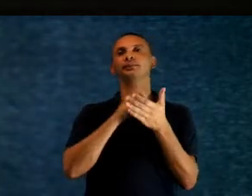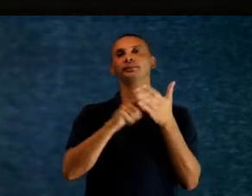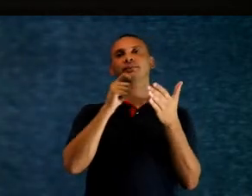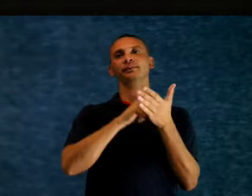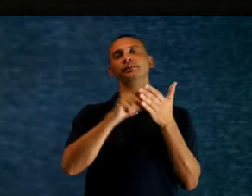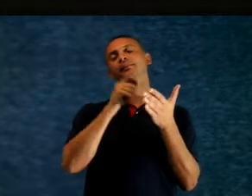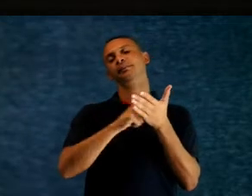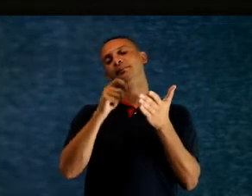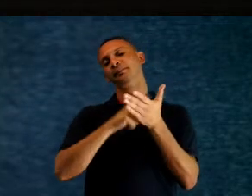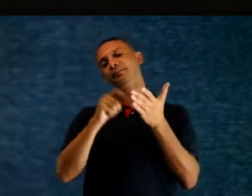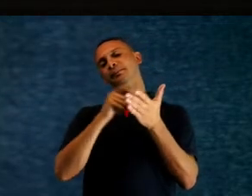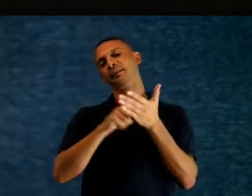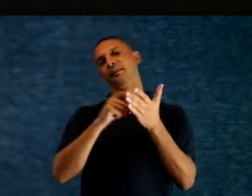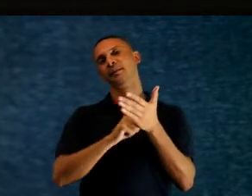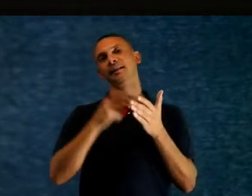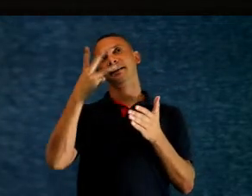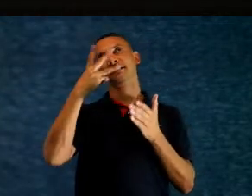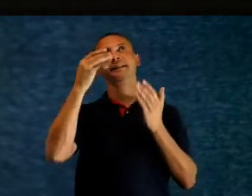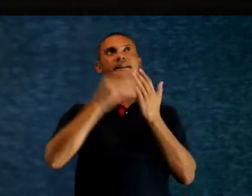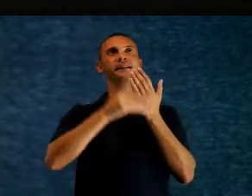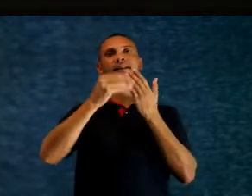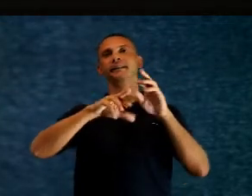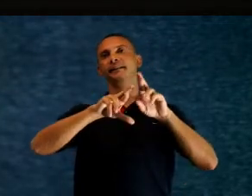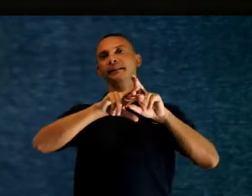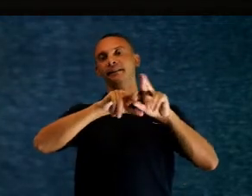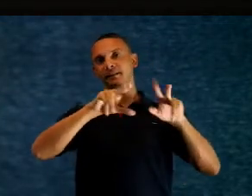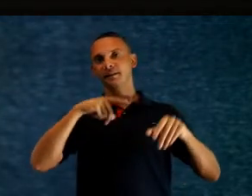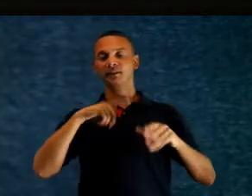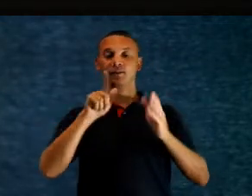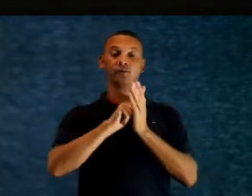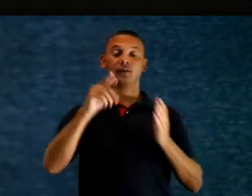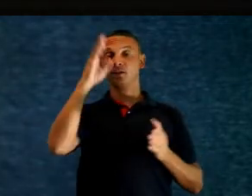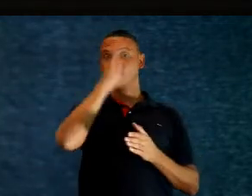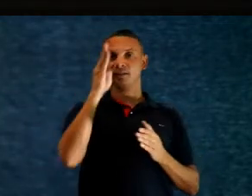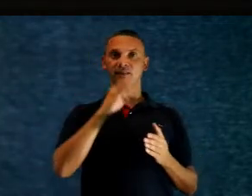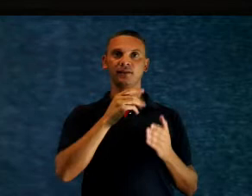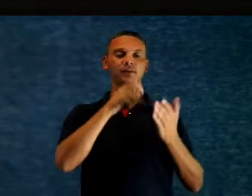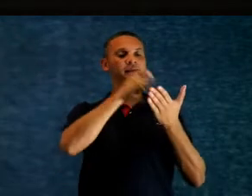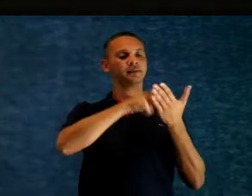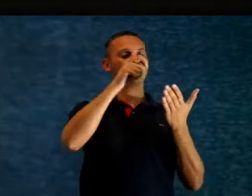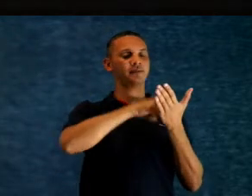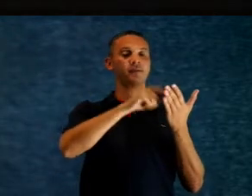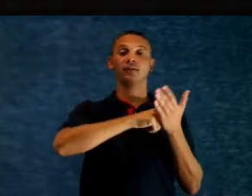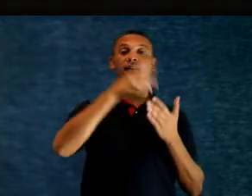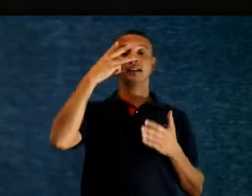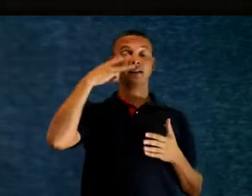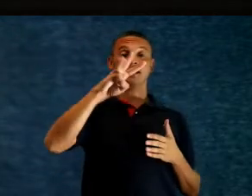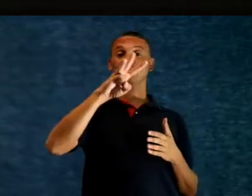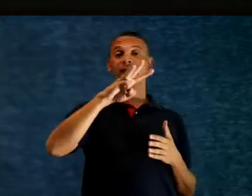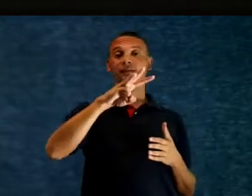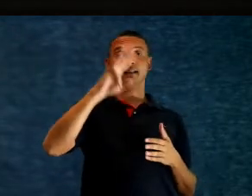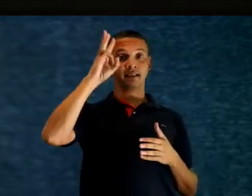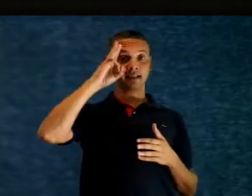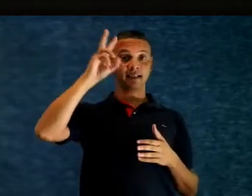e sábados, o Caderno B do Jornal do Brasil trazia uma crônica de Drummond. Imagine o Drummond assistindo ao capítulo da novela